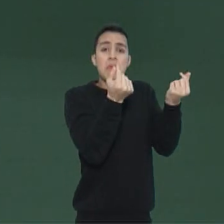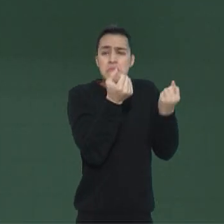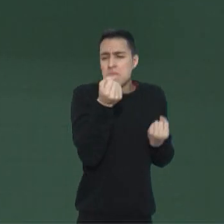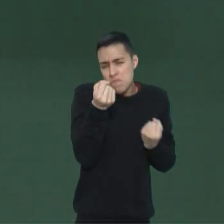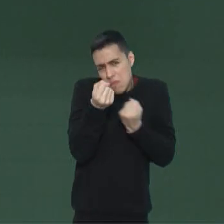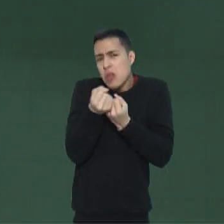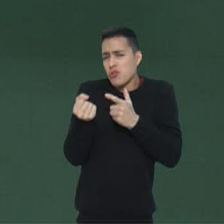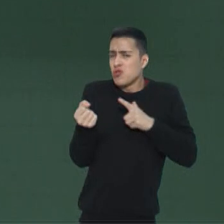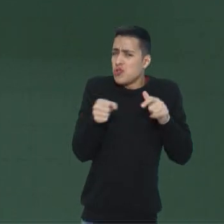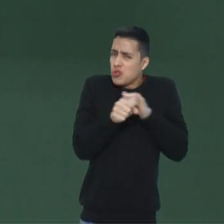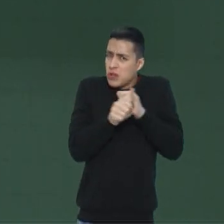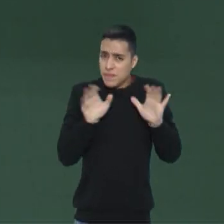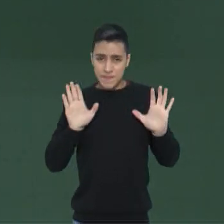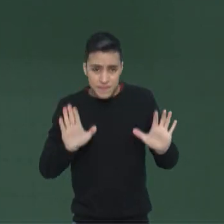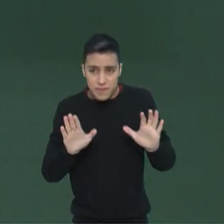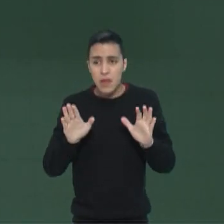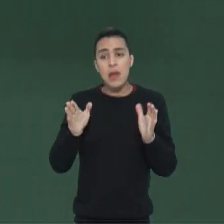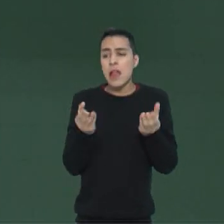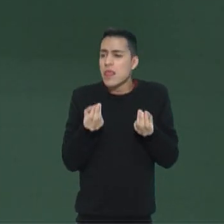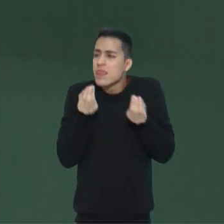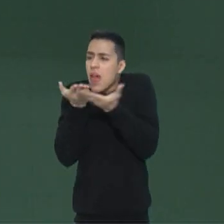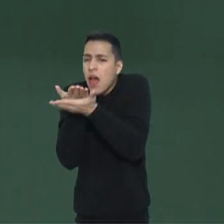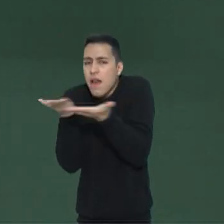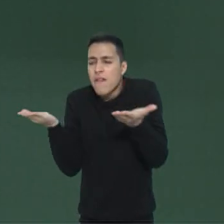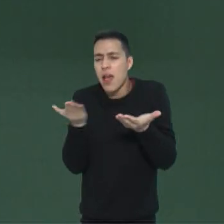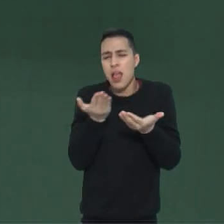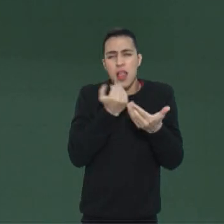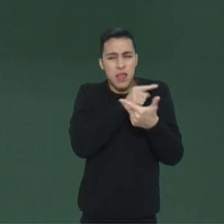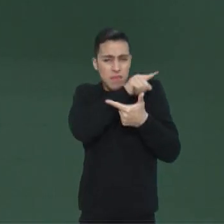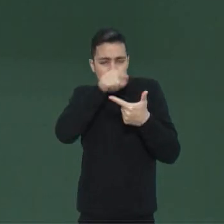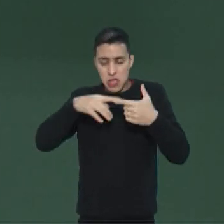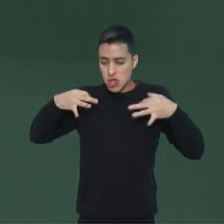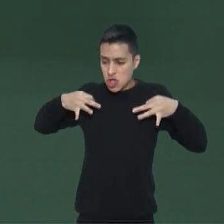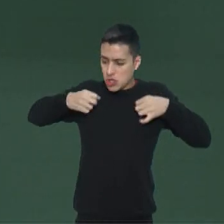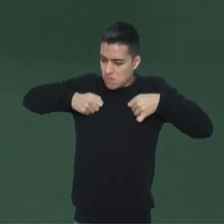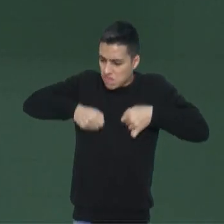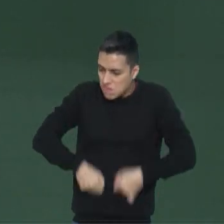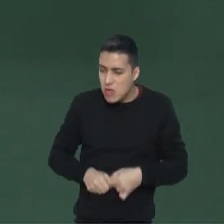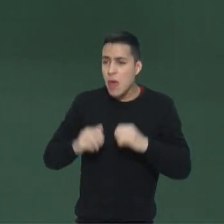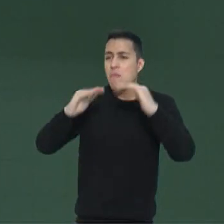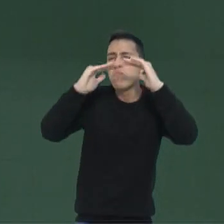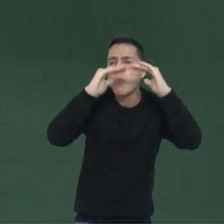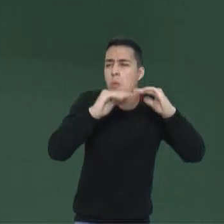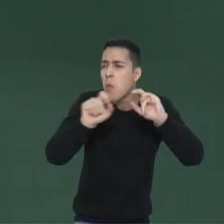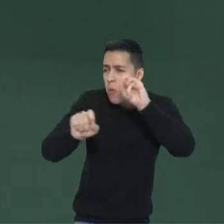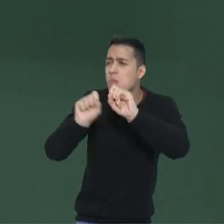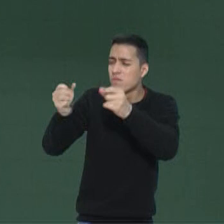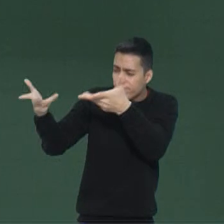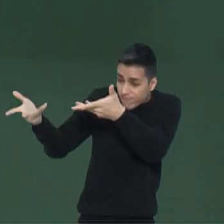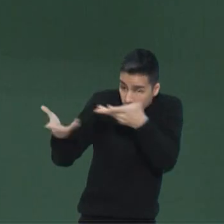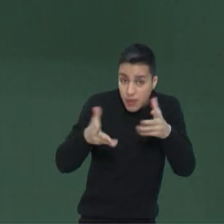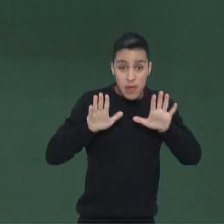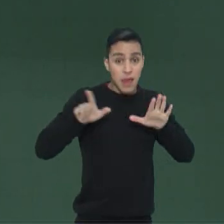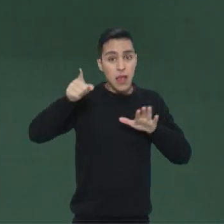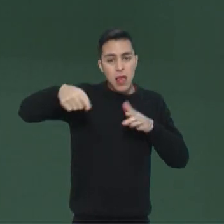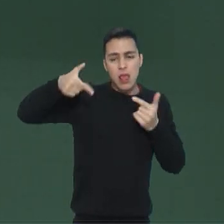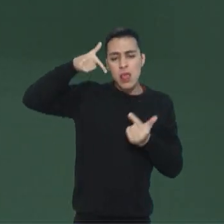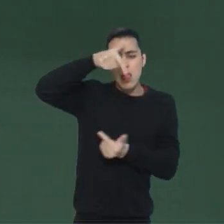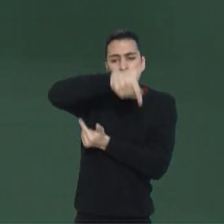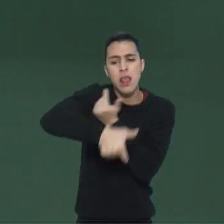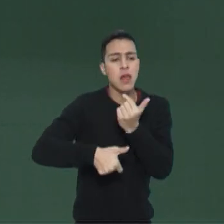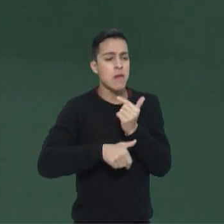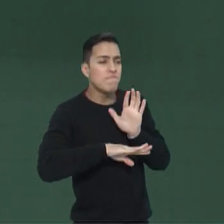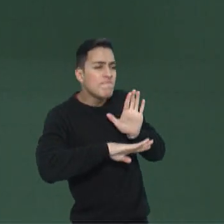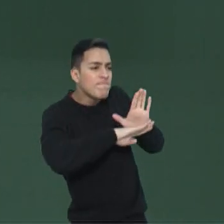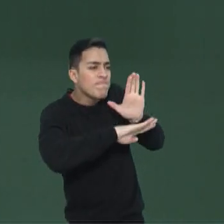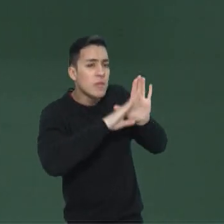que forma? Eles recebiam alimentação, vestimentas, moradia, porém eles trabalhavam e prestavam pequenos